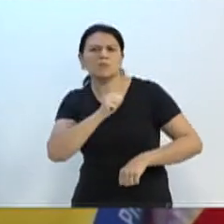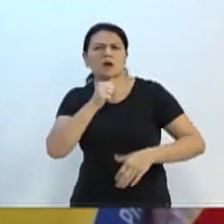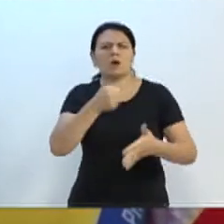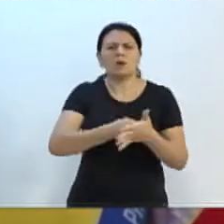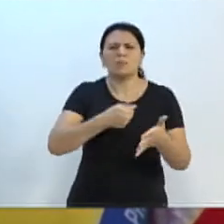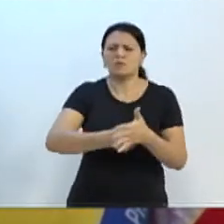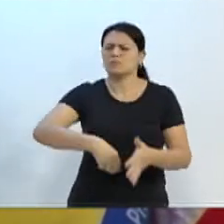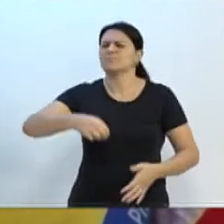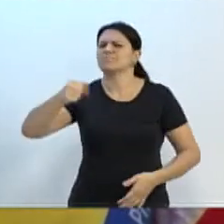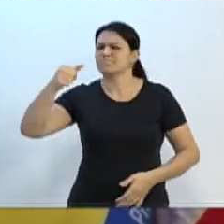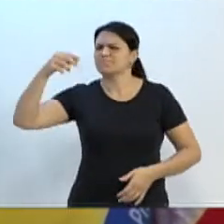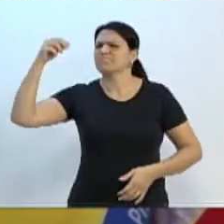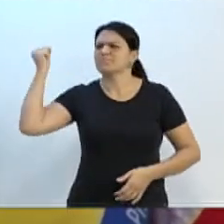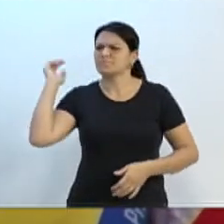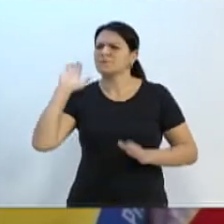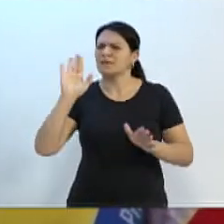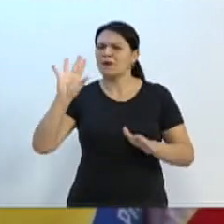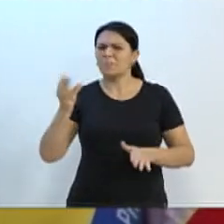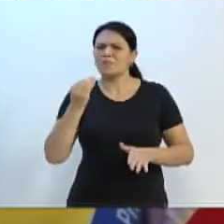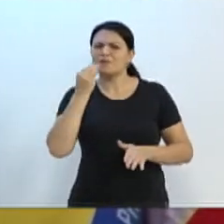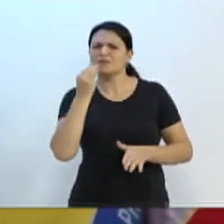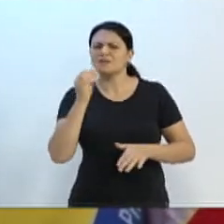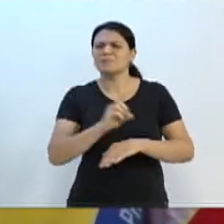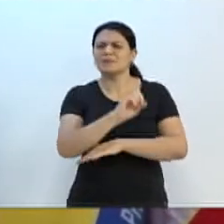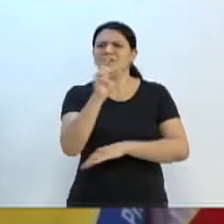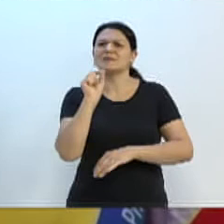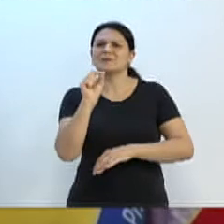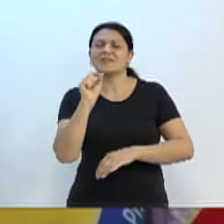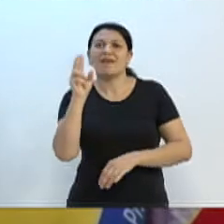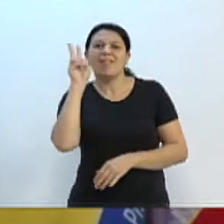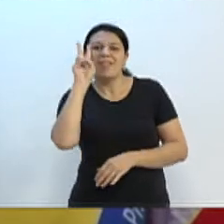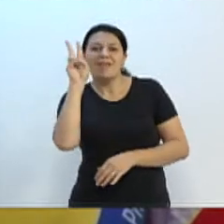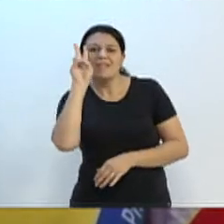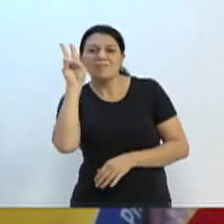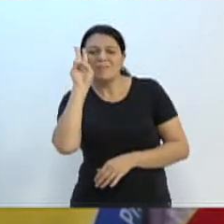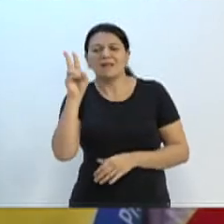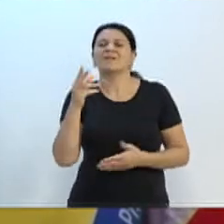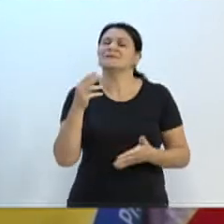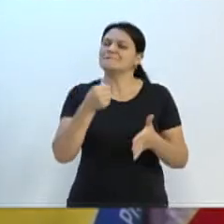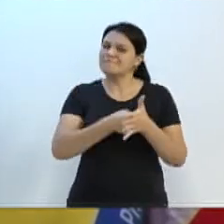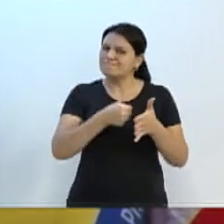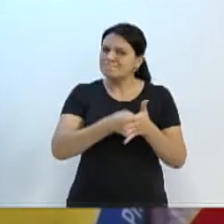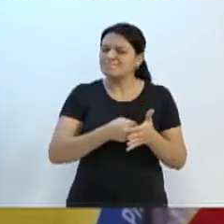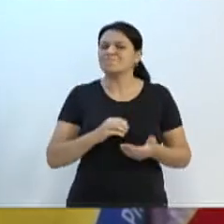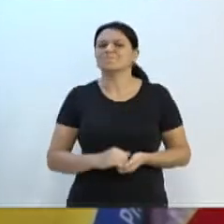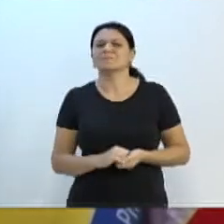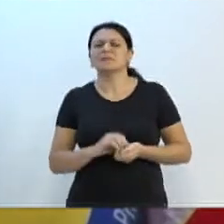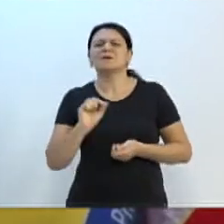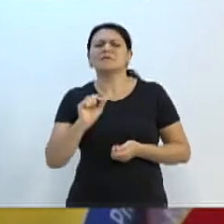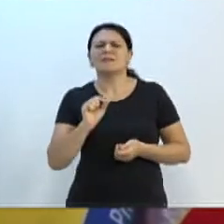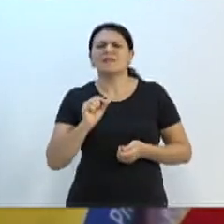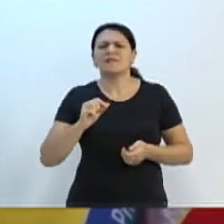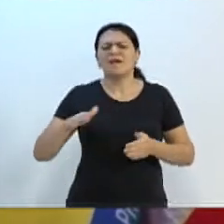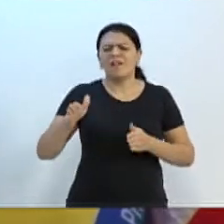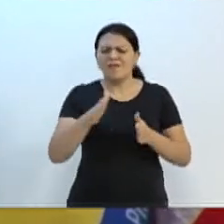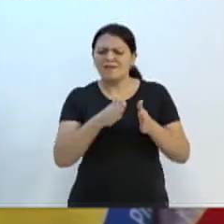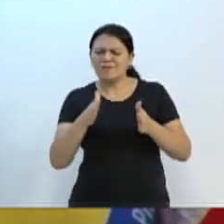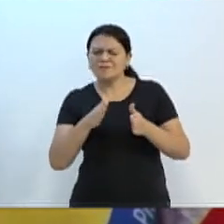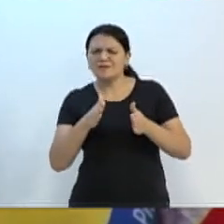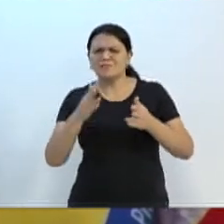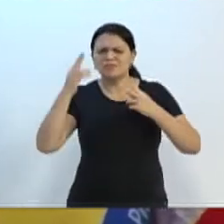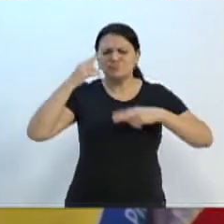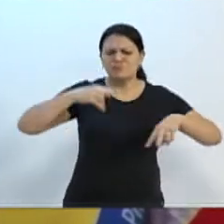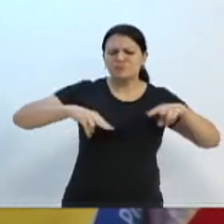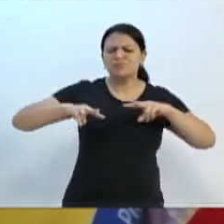Hoje, inclusive, aproveitamos a data para fazer um TBT dessa luta, que está dentro de uma visão mais ampla da cidade,